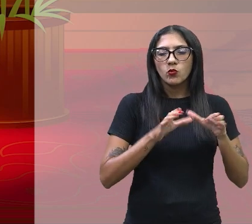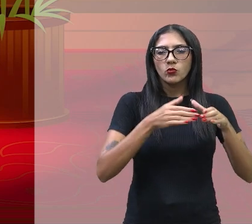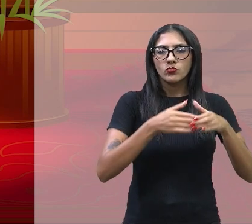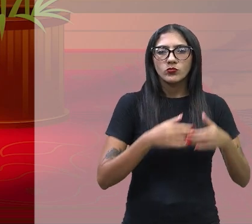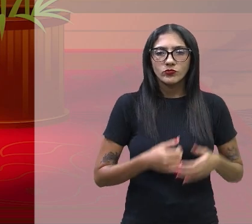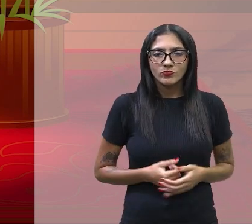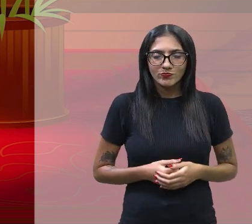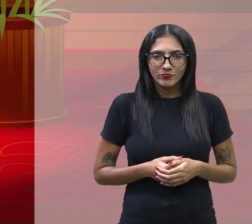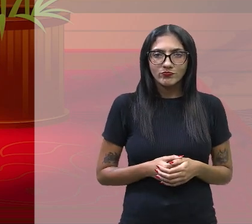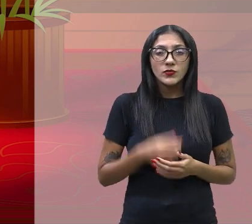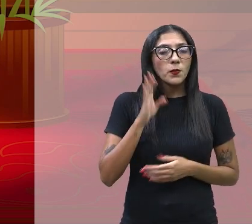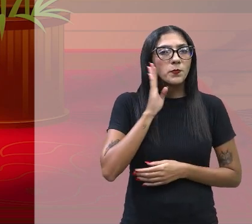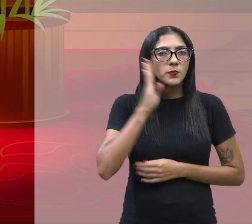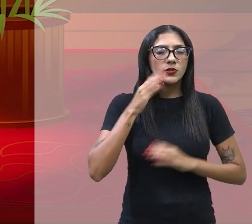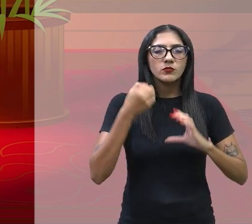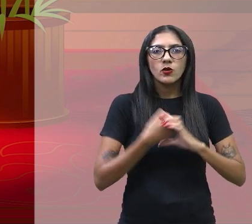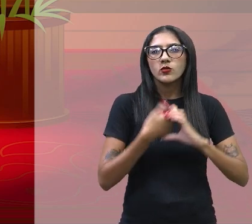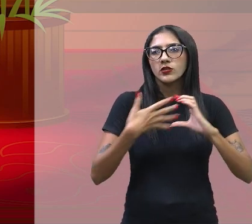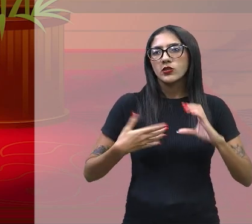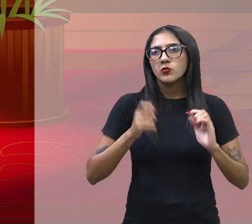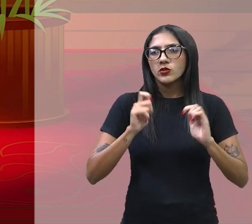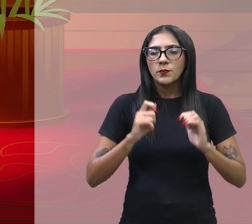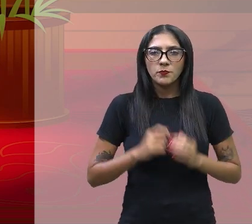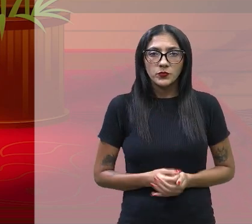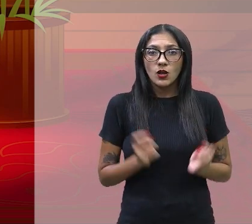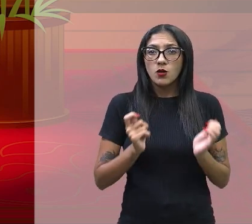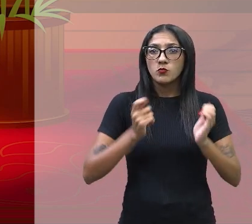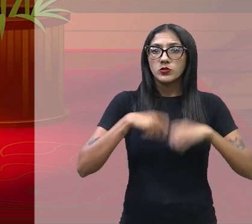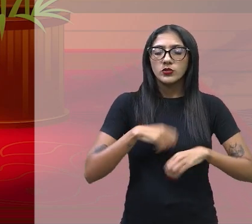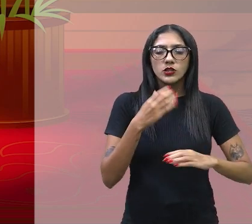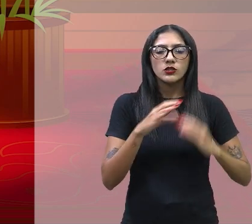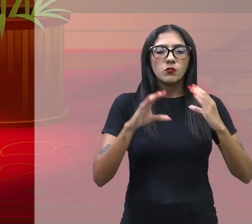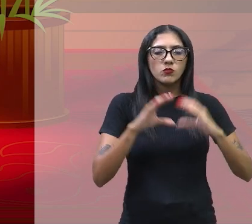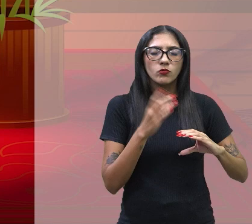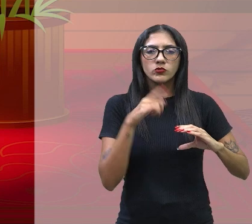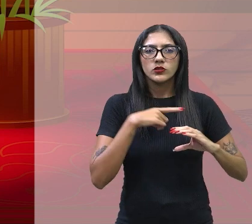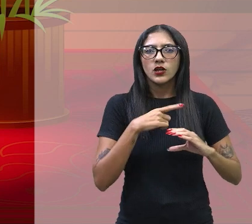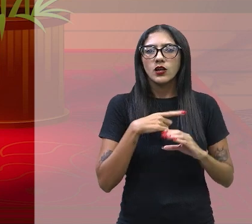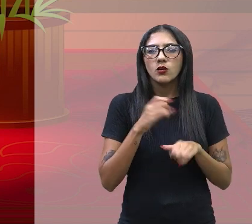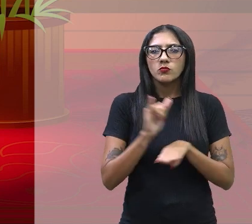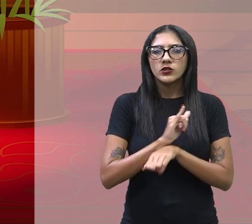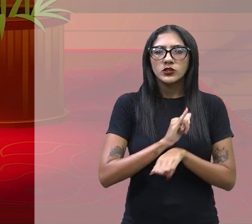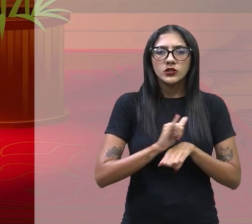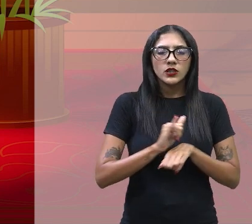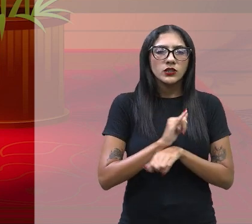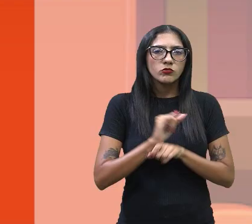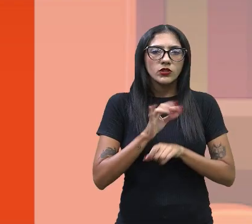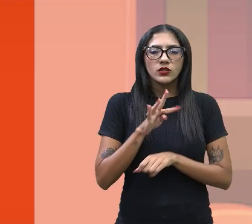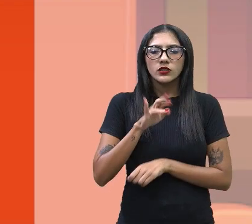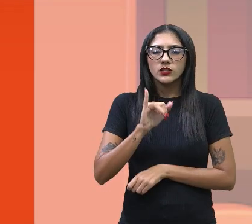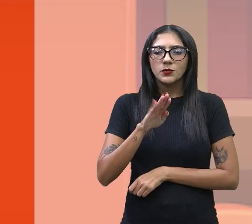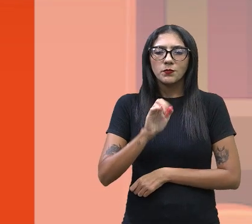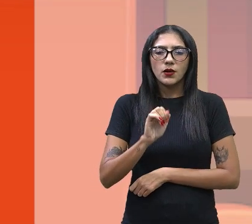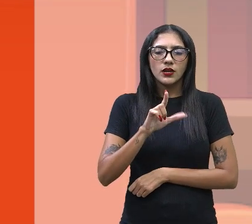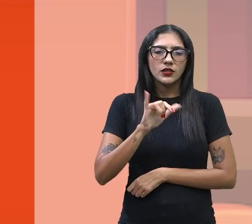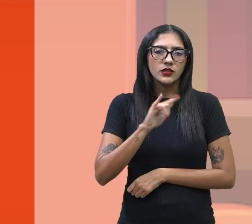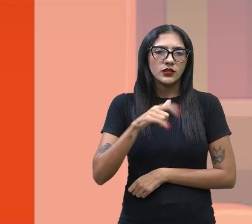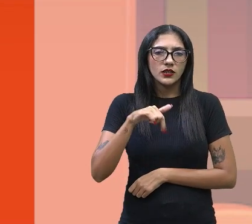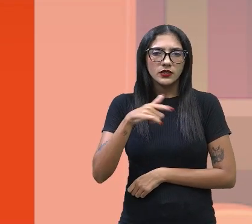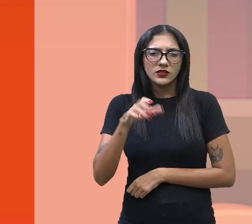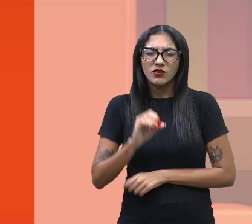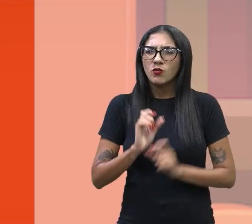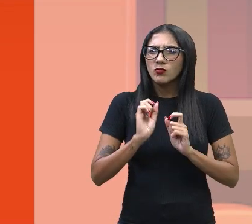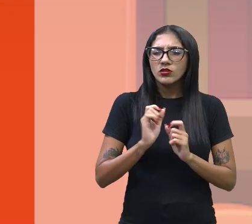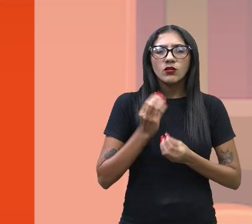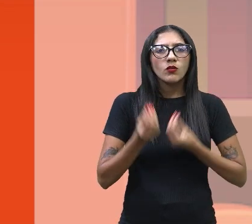entre esses aspectos o poder da música como instrumento de tribalização, funcionando